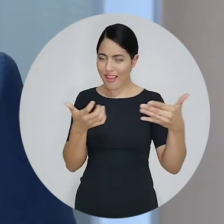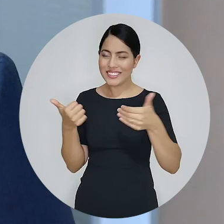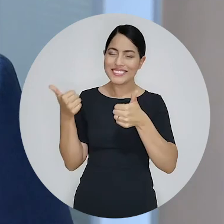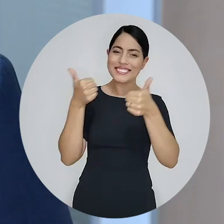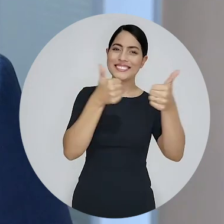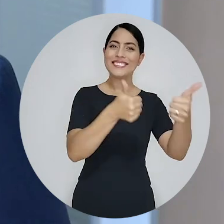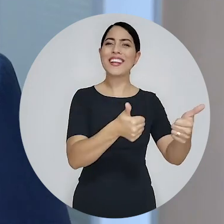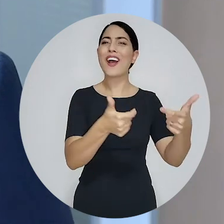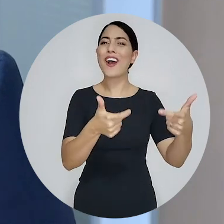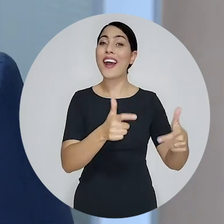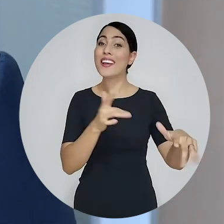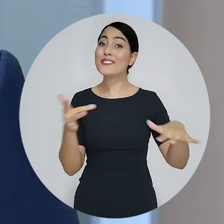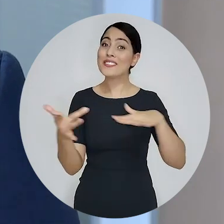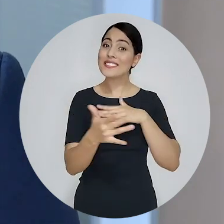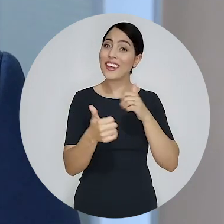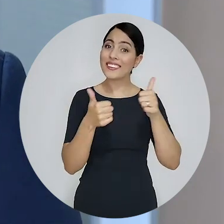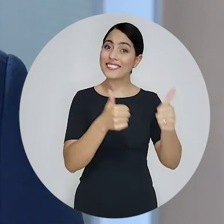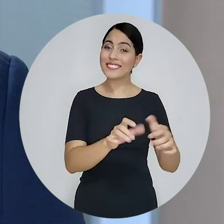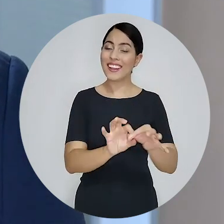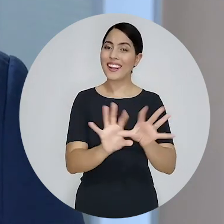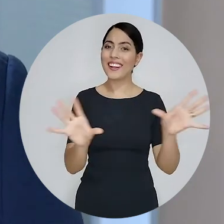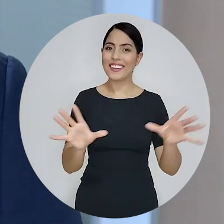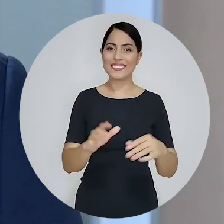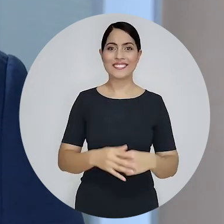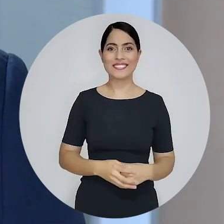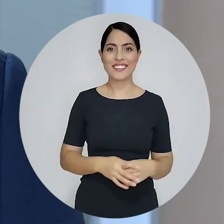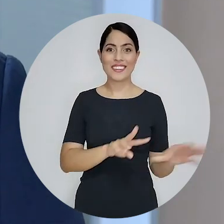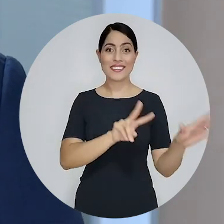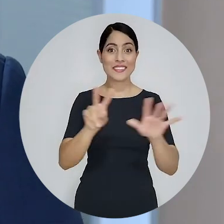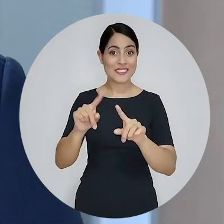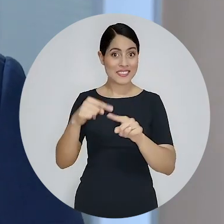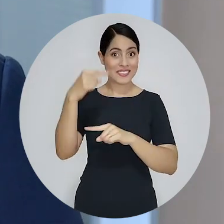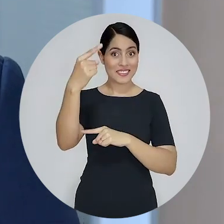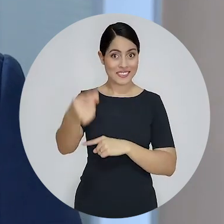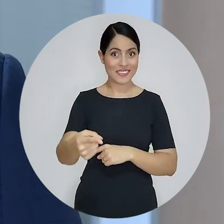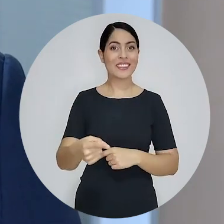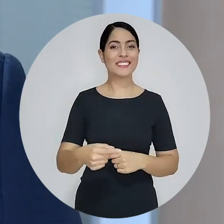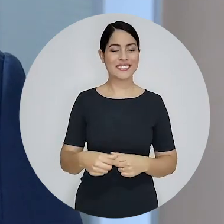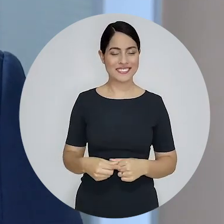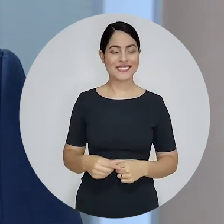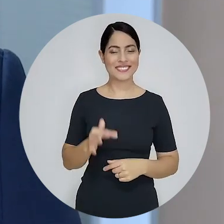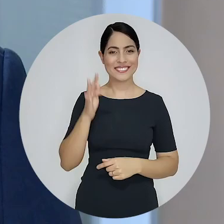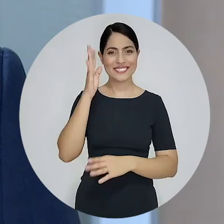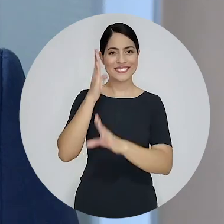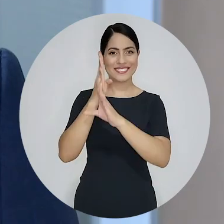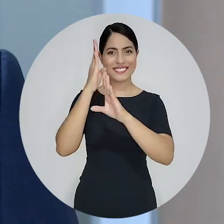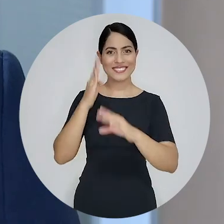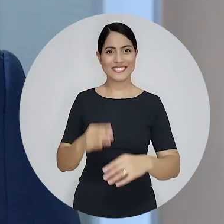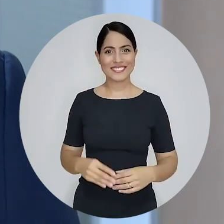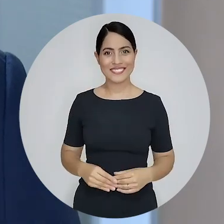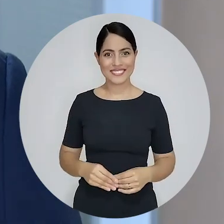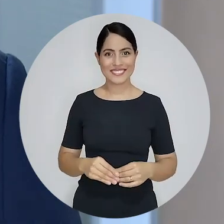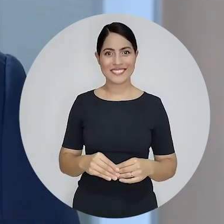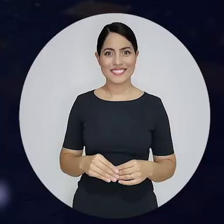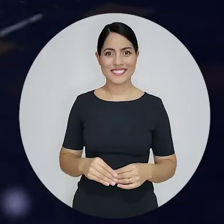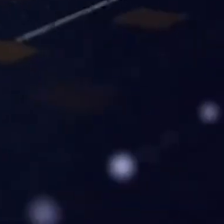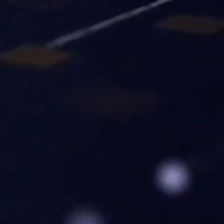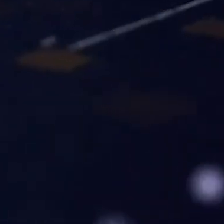não deixe de seguir a gente nas redes sociais nos vemos na próxima semana até lá